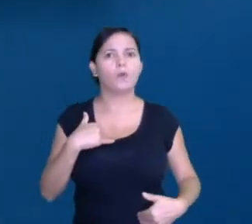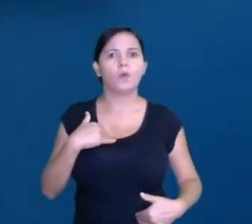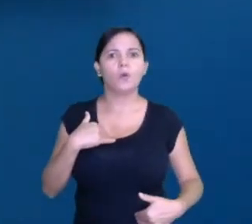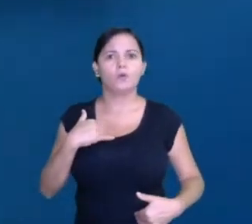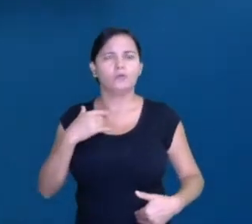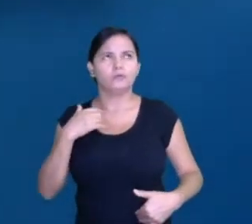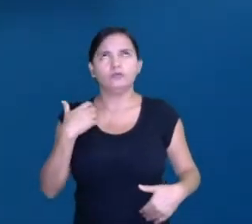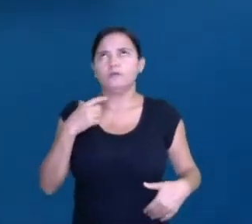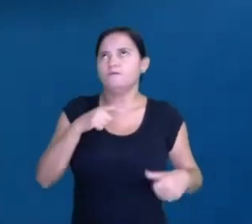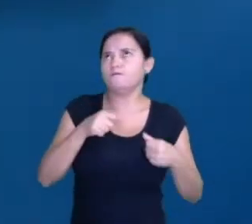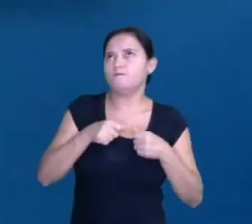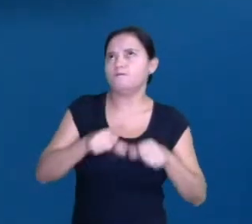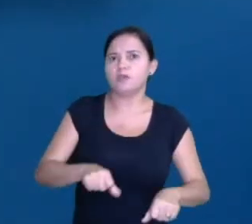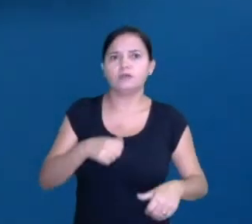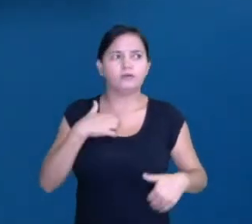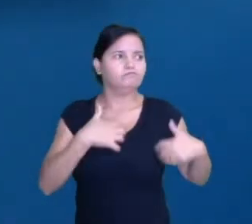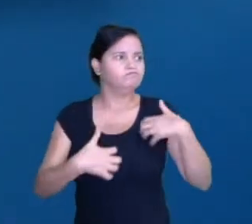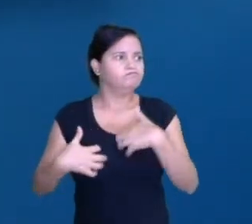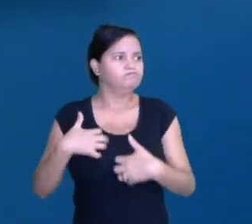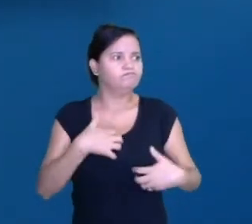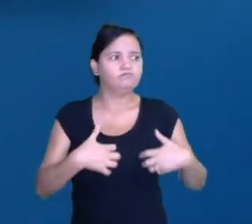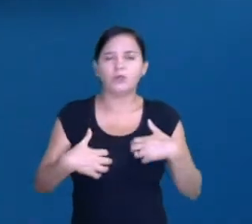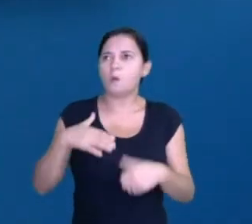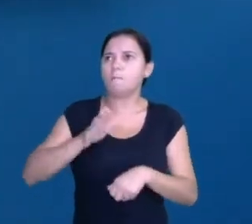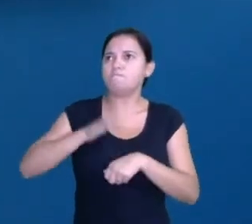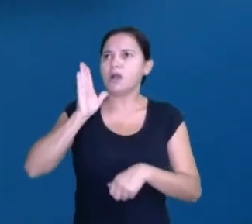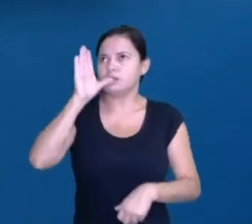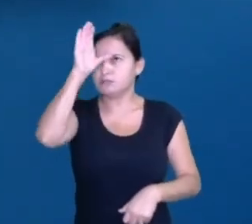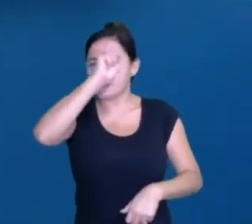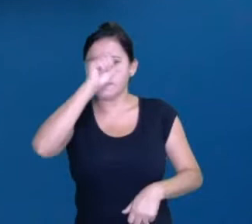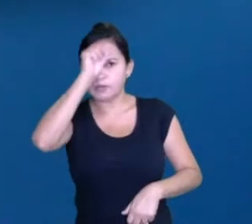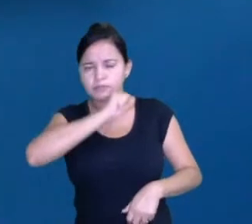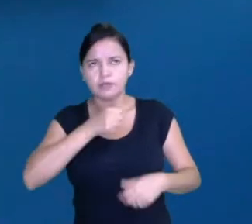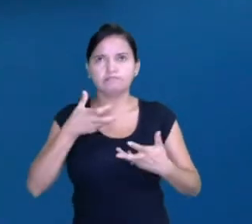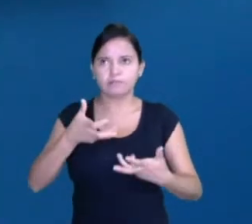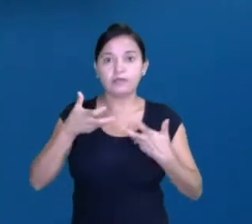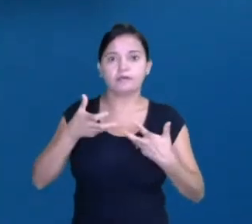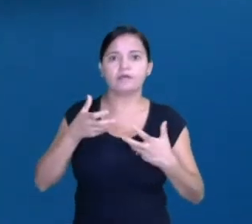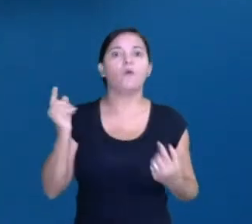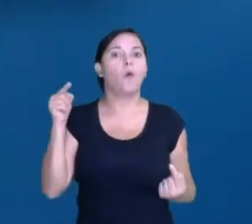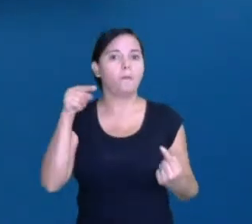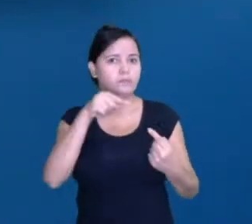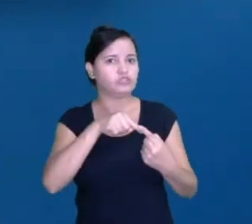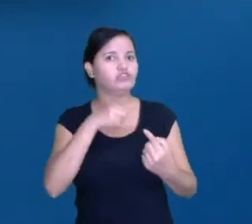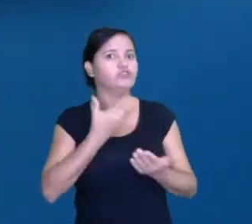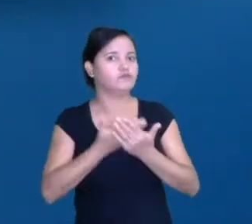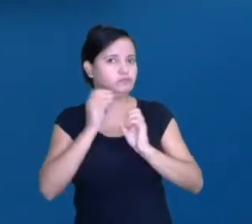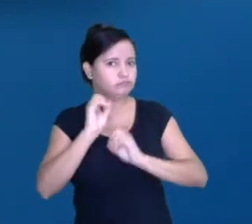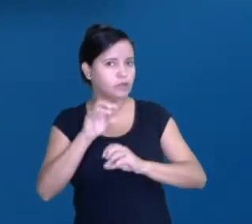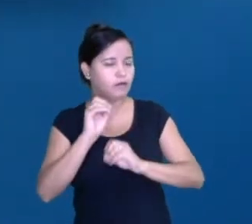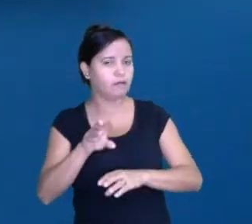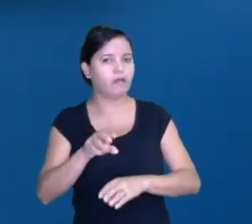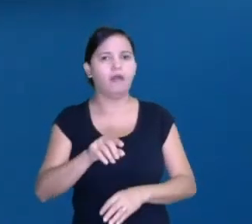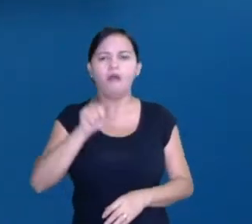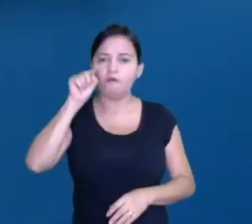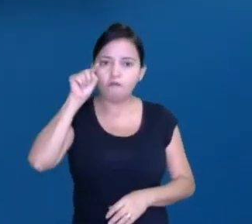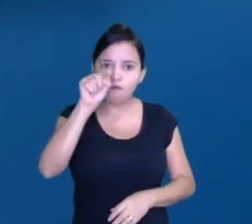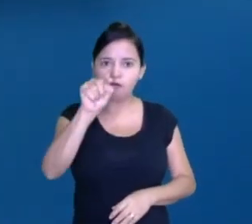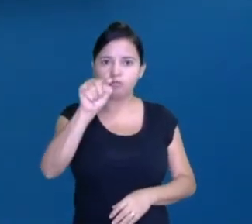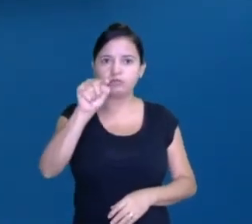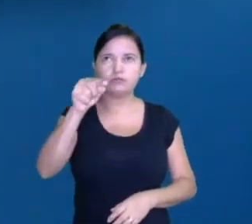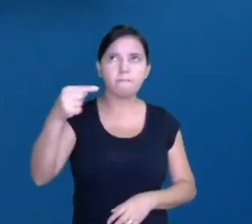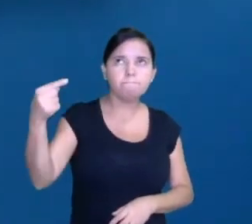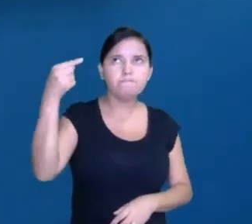essa inquietação, esse espanto de eu querer aprender mais, esse é o objetivo da nossa aula. Se você sair daqui com isso muito